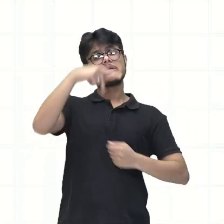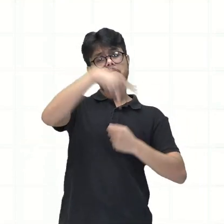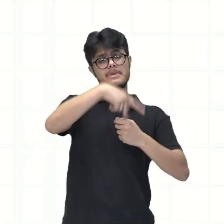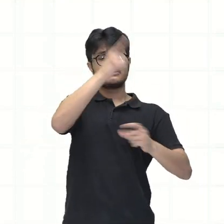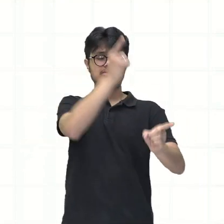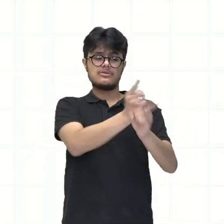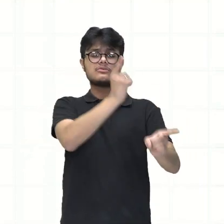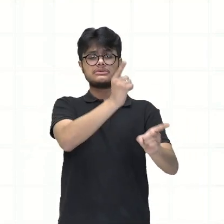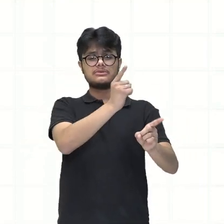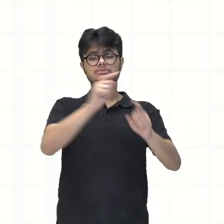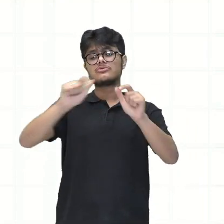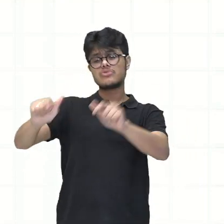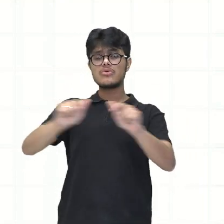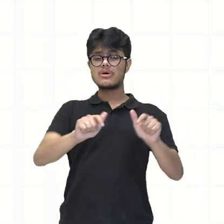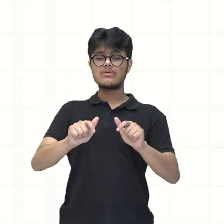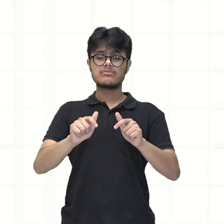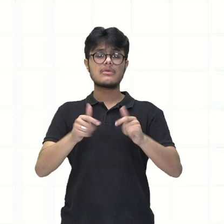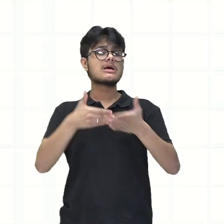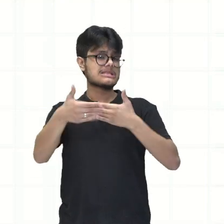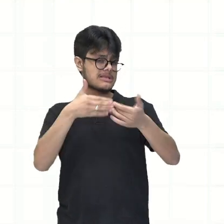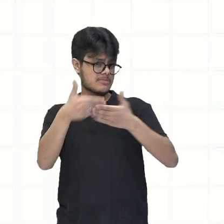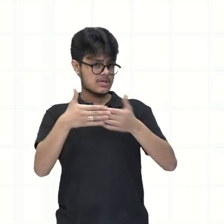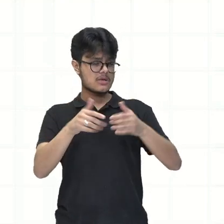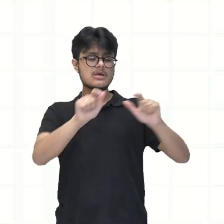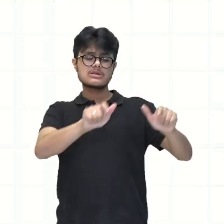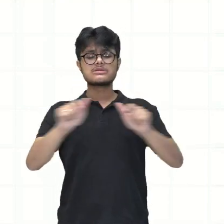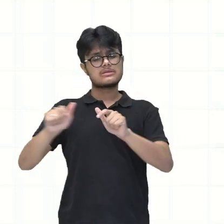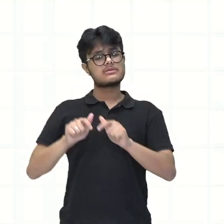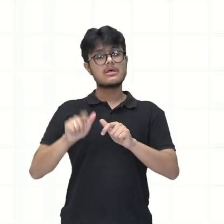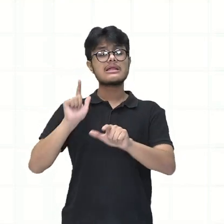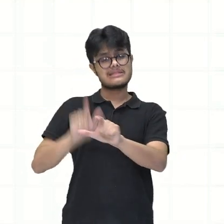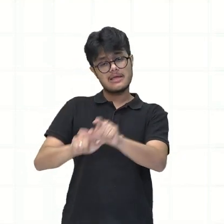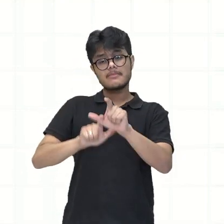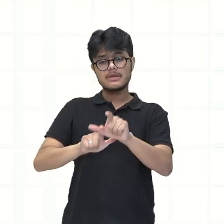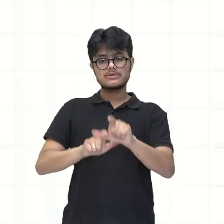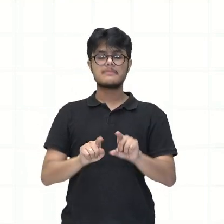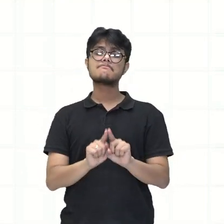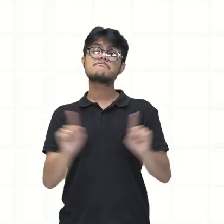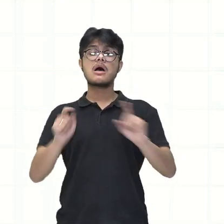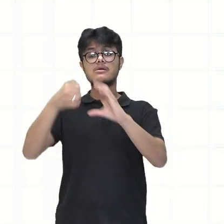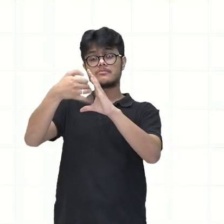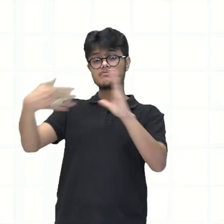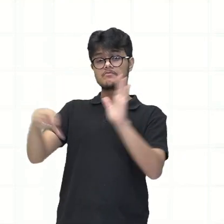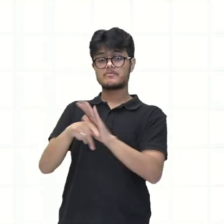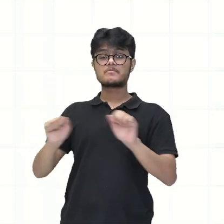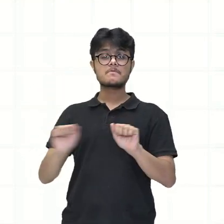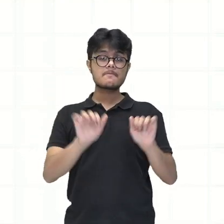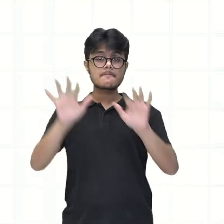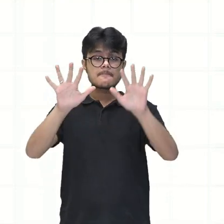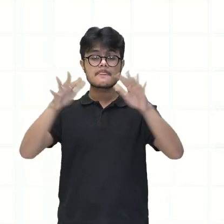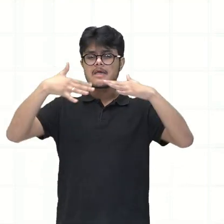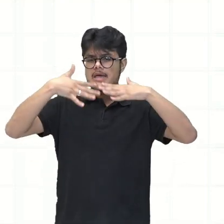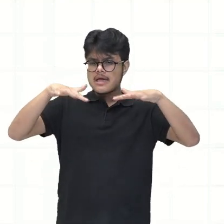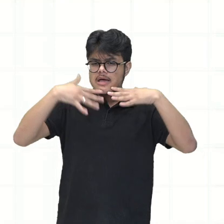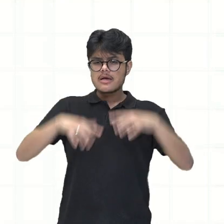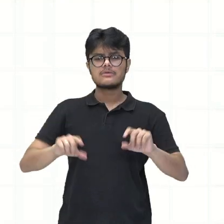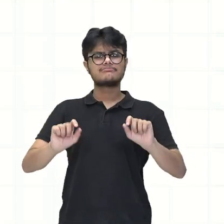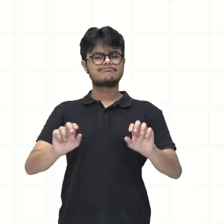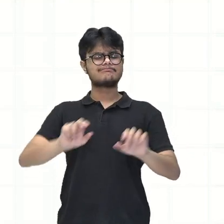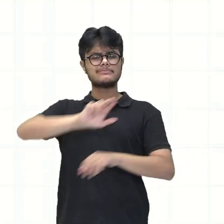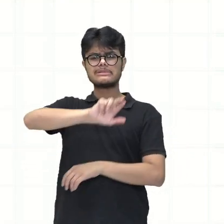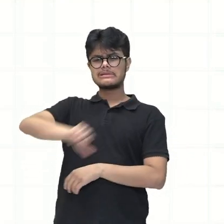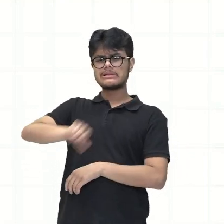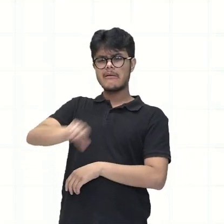é retirado. Mas as principais características que a gente pode falar é que o gás natural ele não